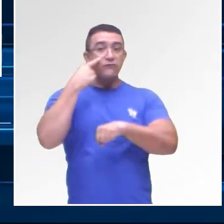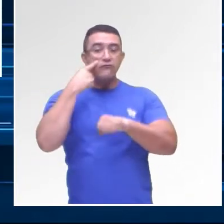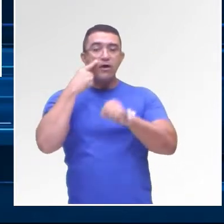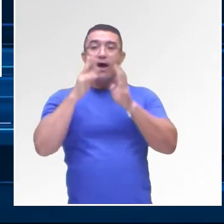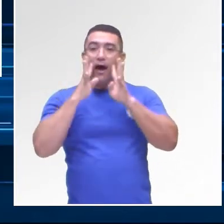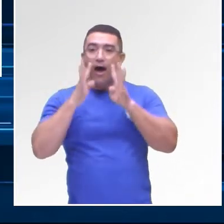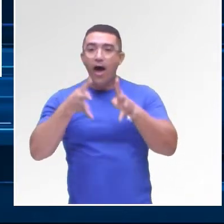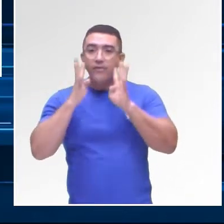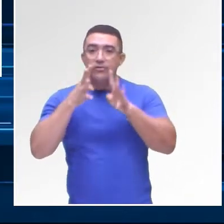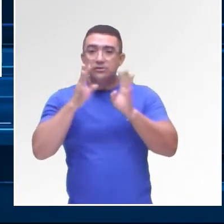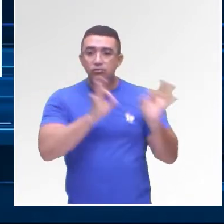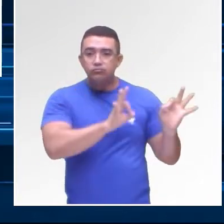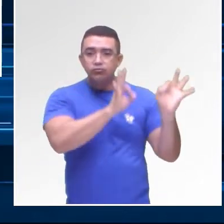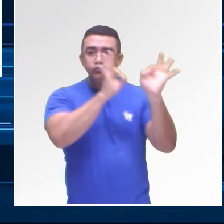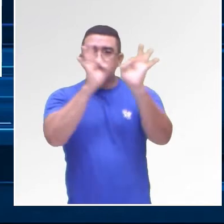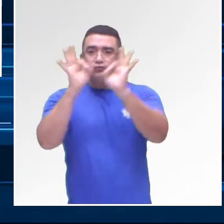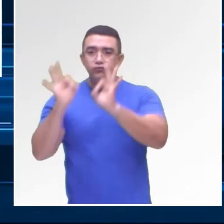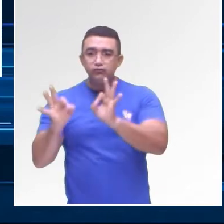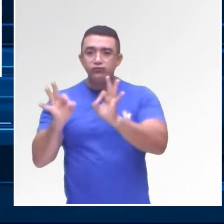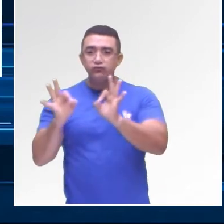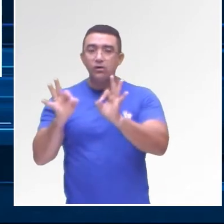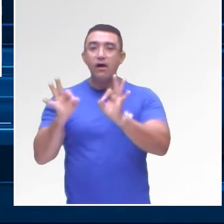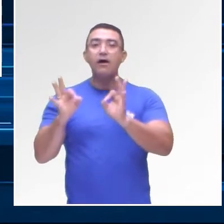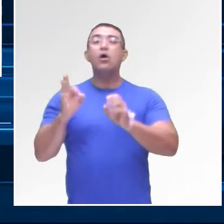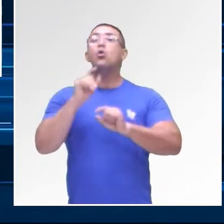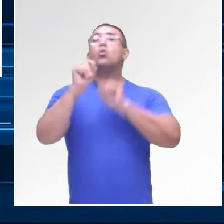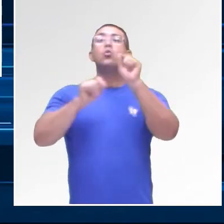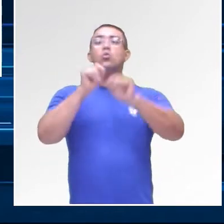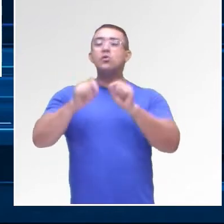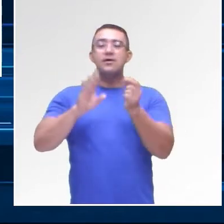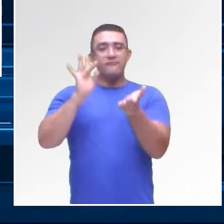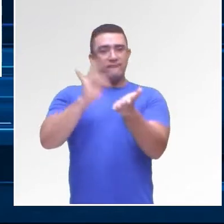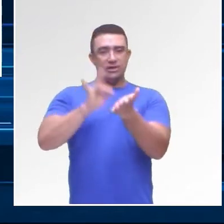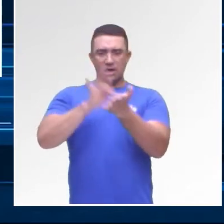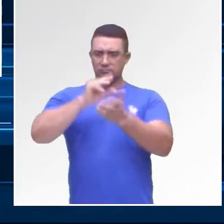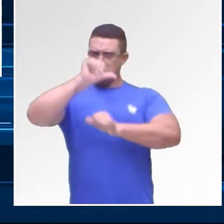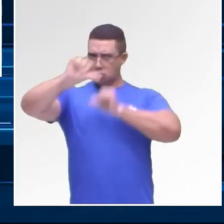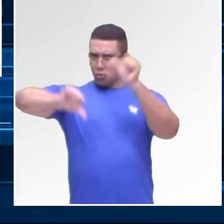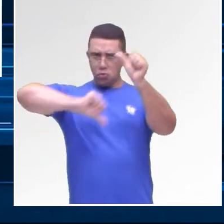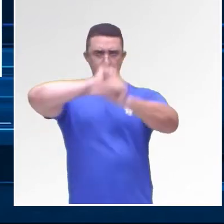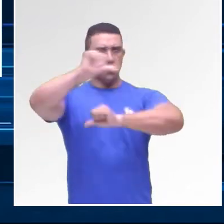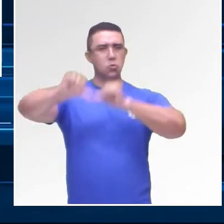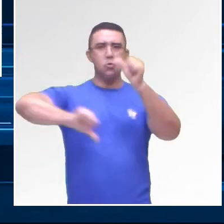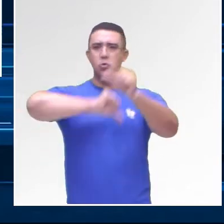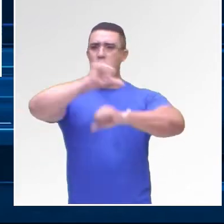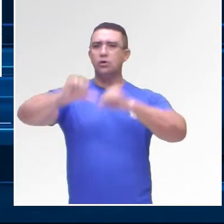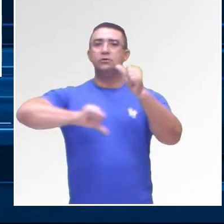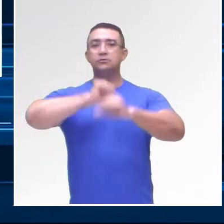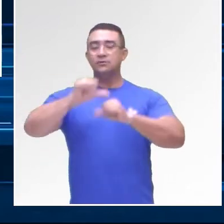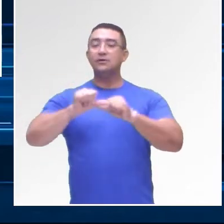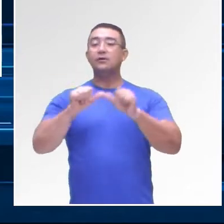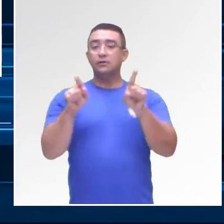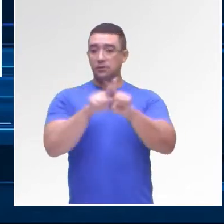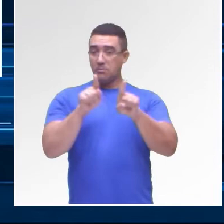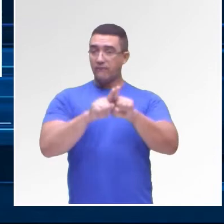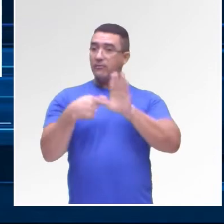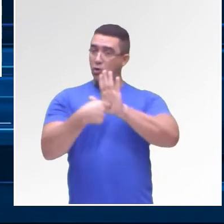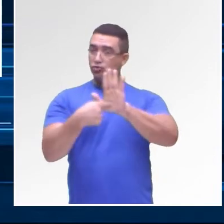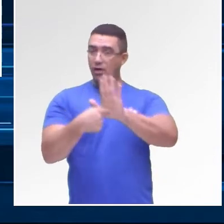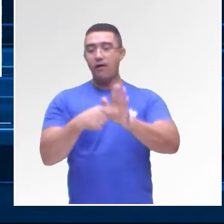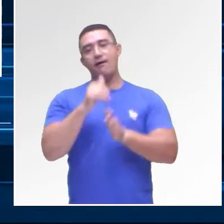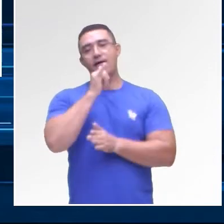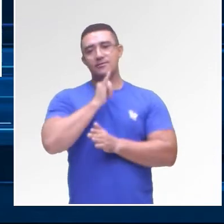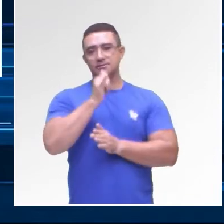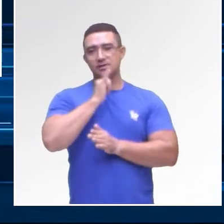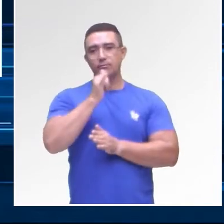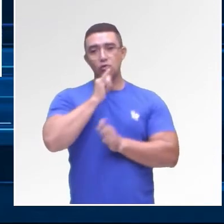bastante atenção, visualizem aí o que realmente muda, né? Até porque vocês vão ter um exemplo claro